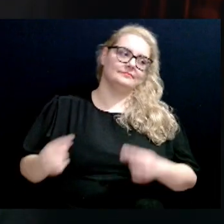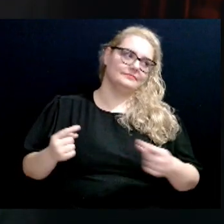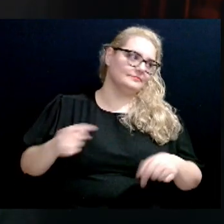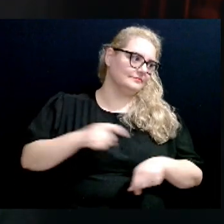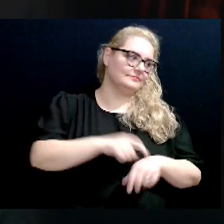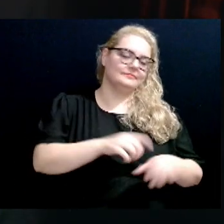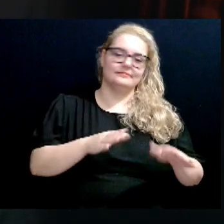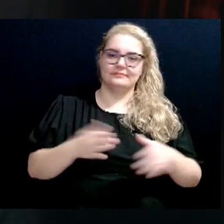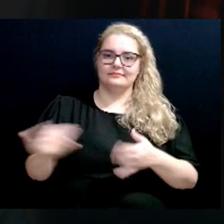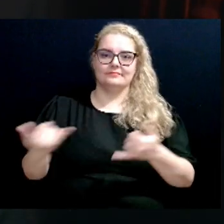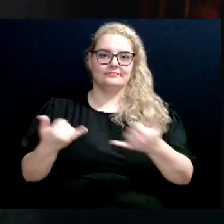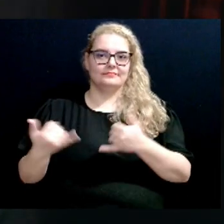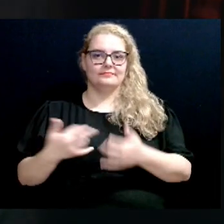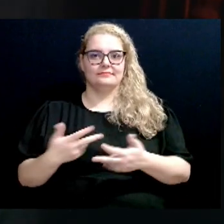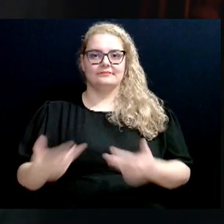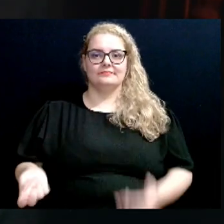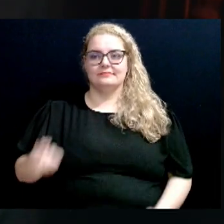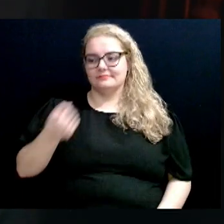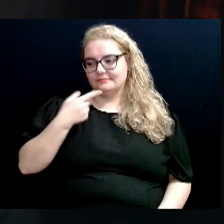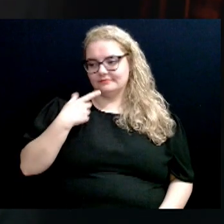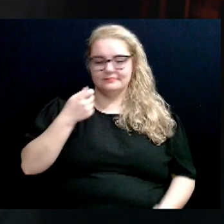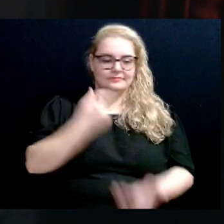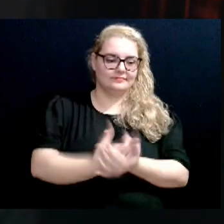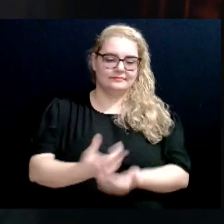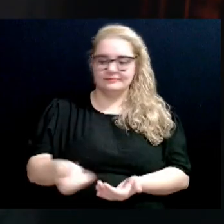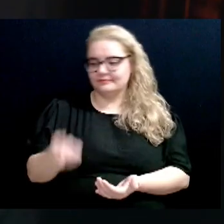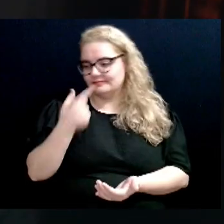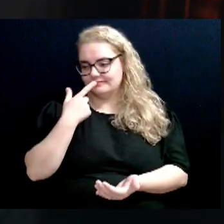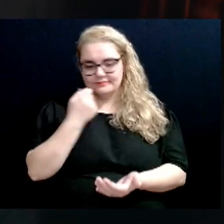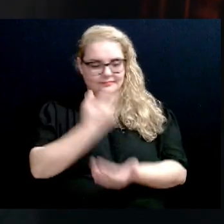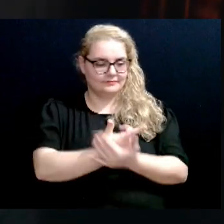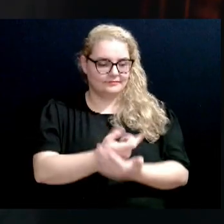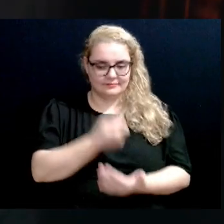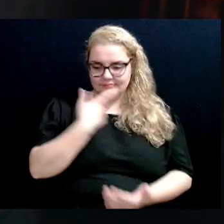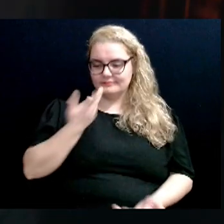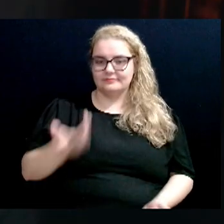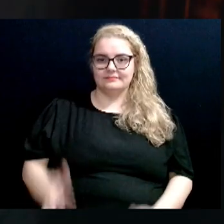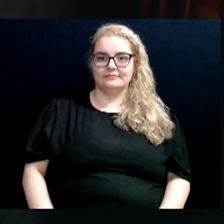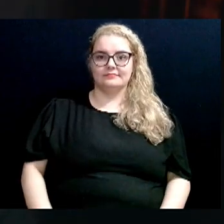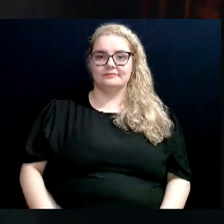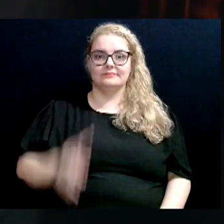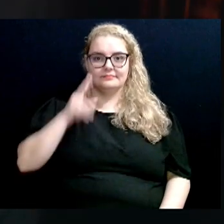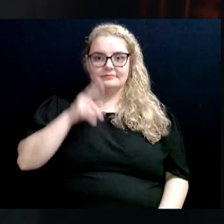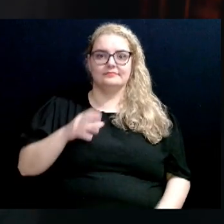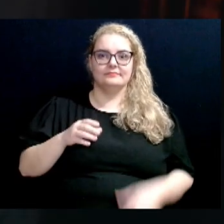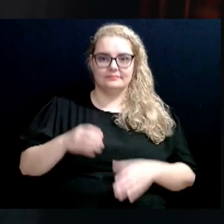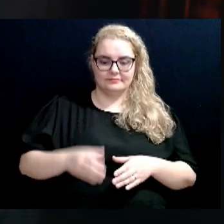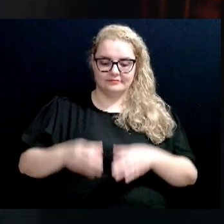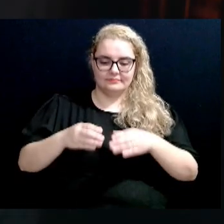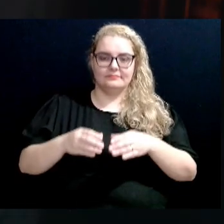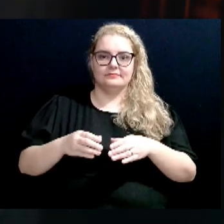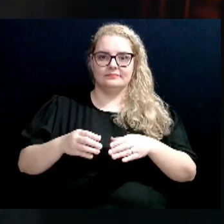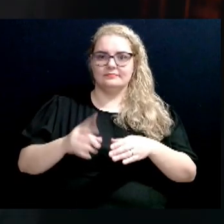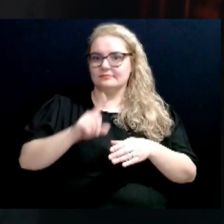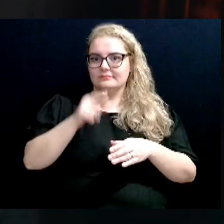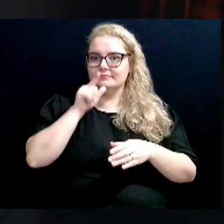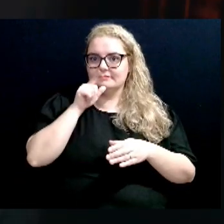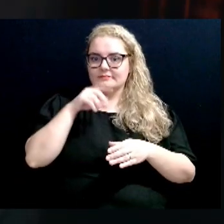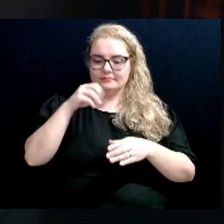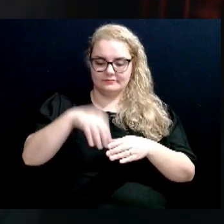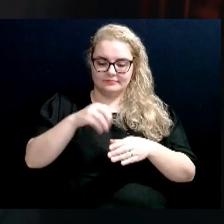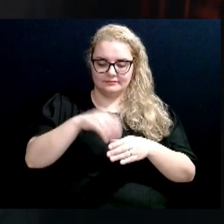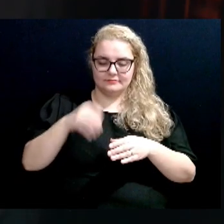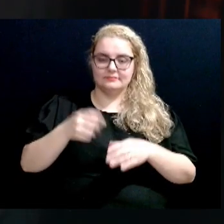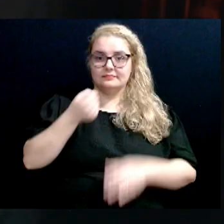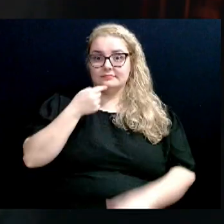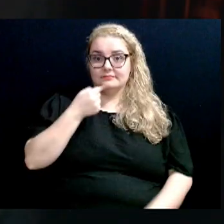você vai lá e compra, você vai lá e compra. Quando você olha, você está tomando um copo, né, não de água, mas de cápsulas,